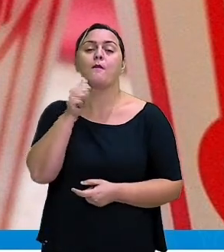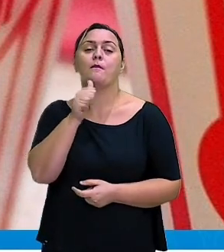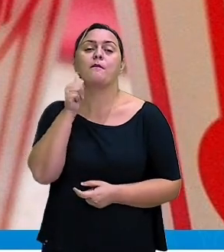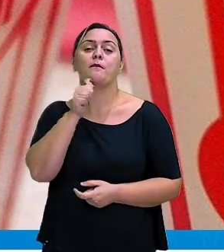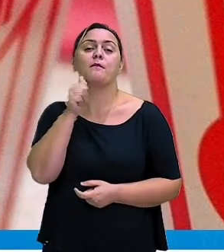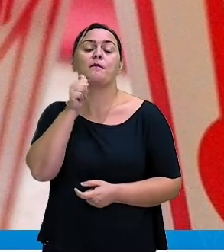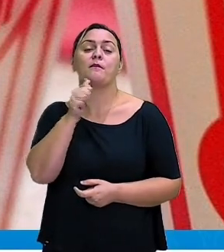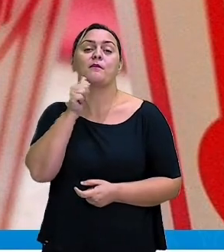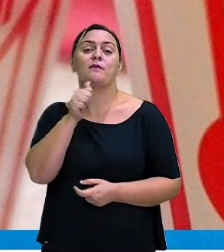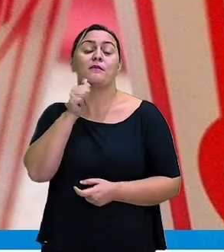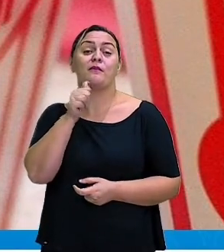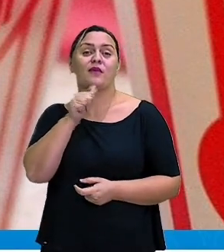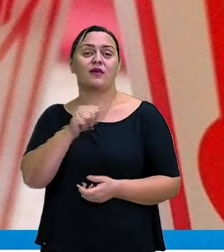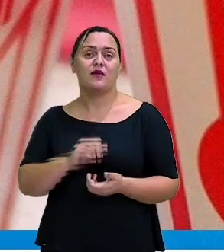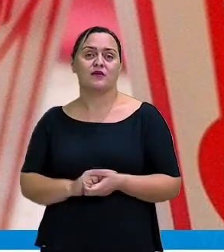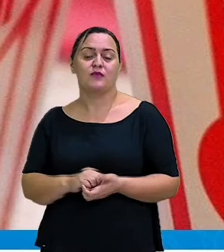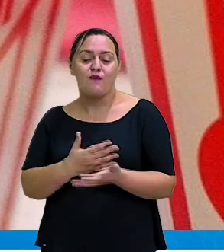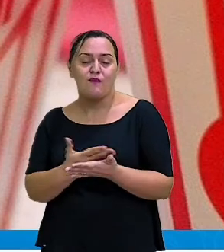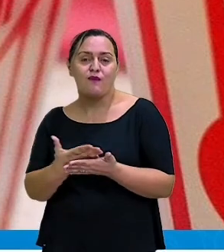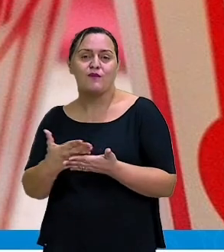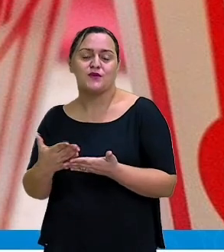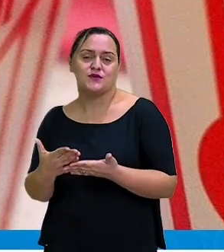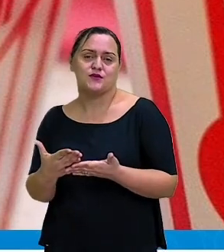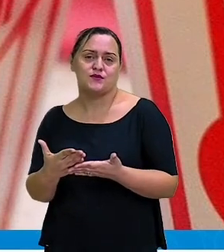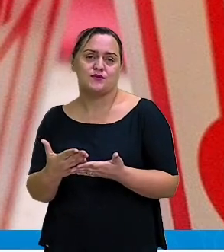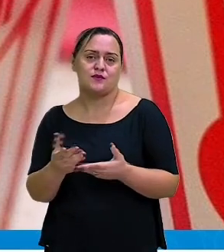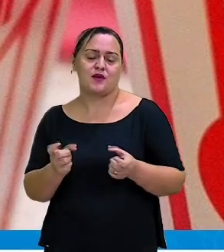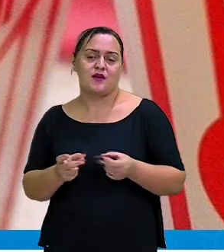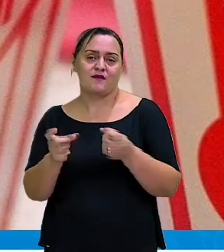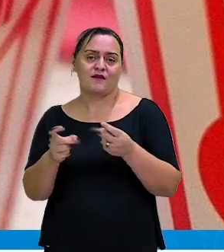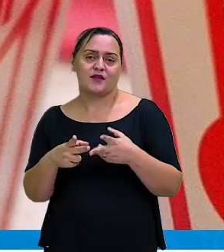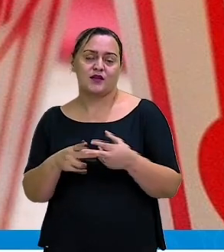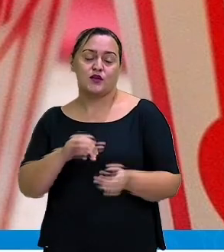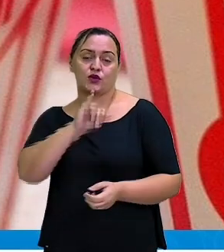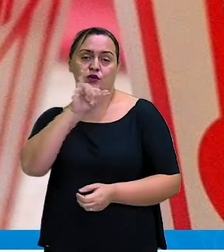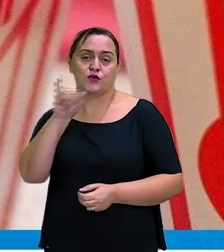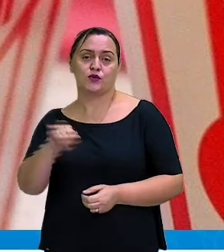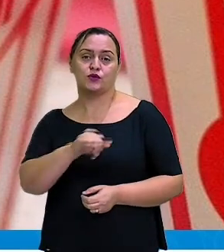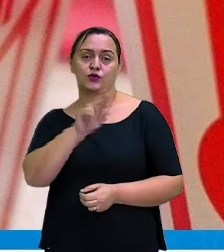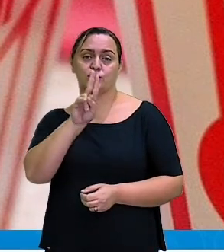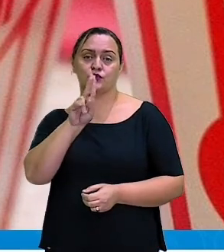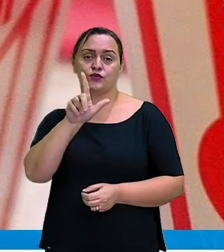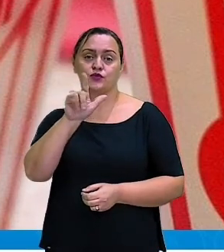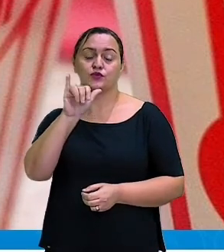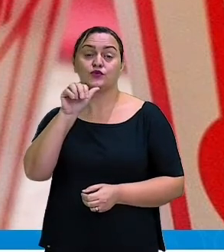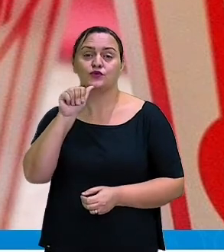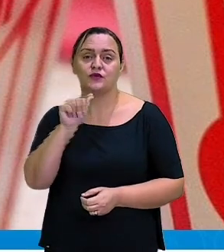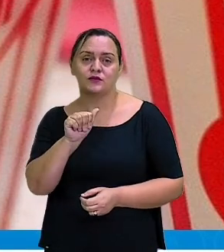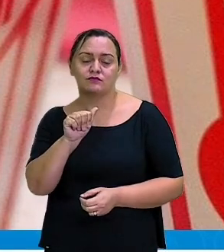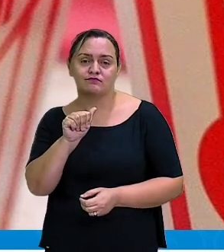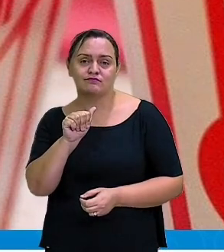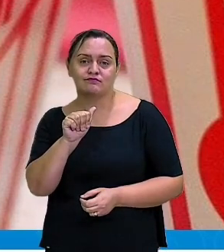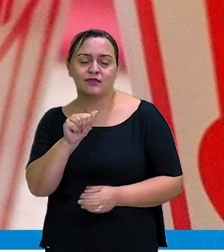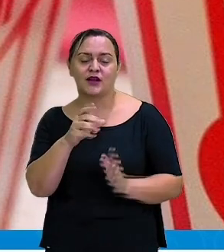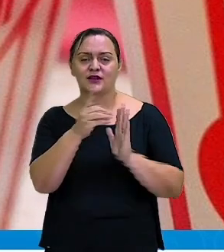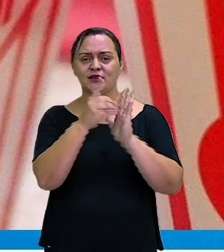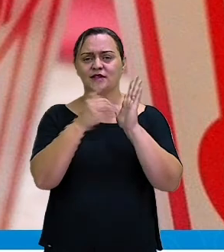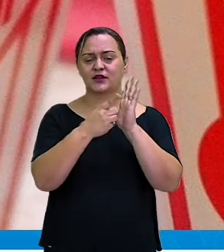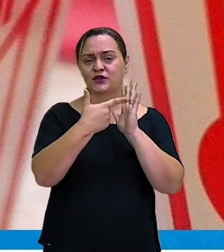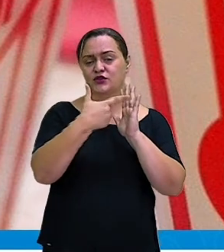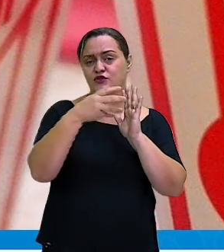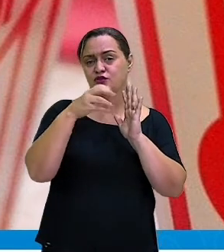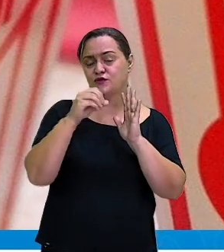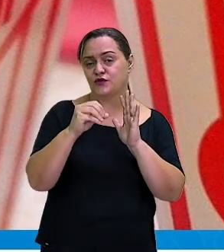a quebrar esse paradigma foi Julia Braden, que na década de 20 convenceu o teatro